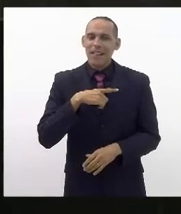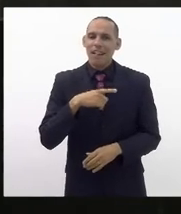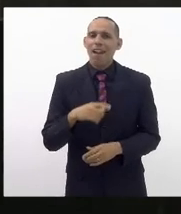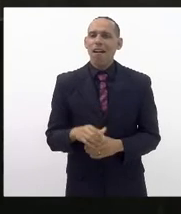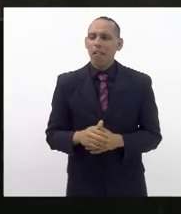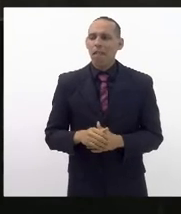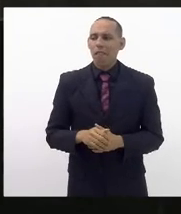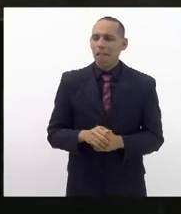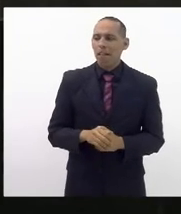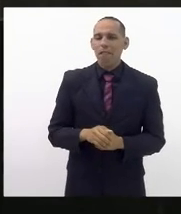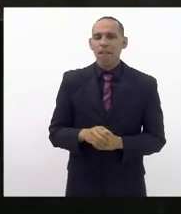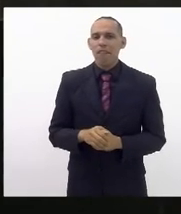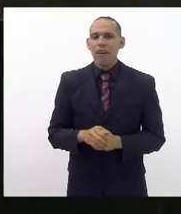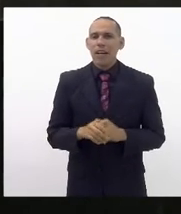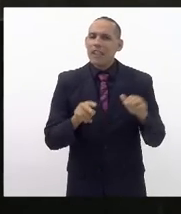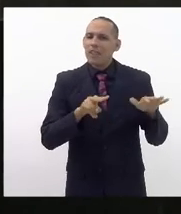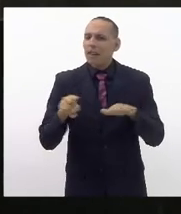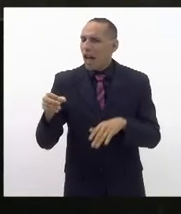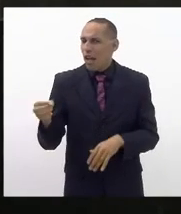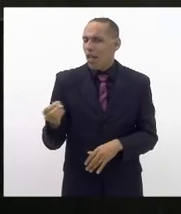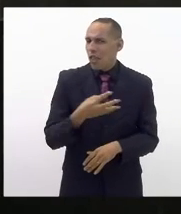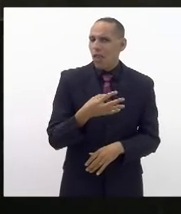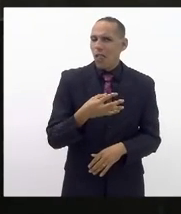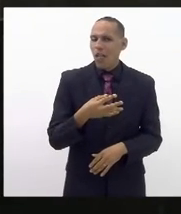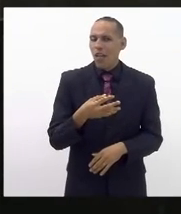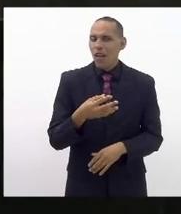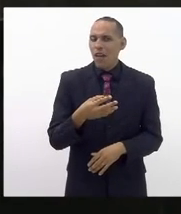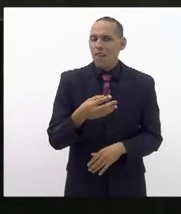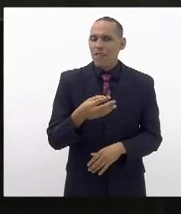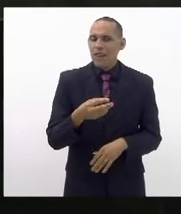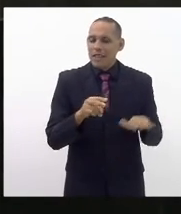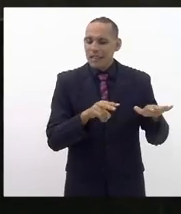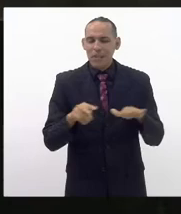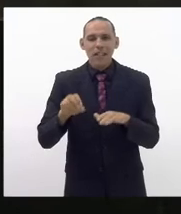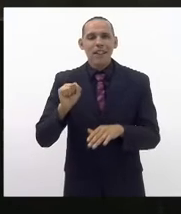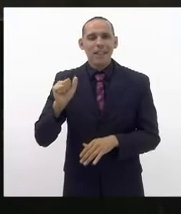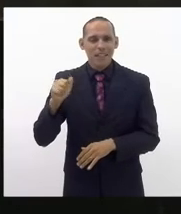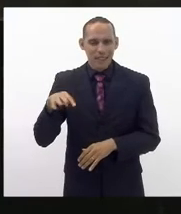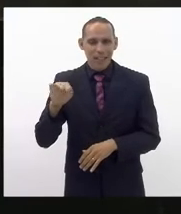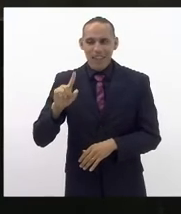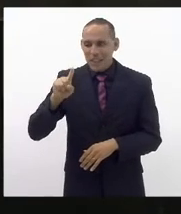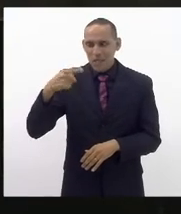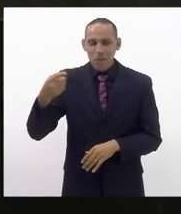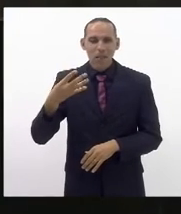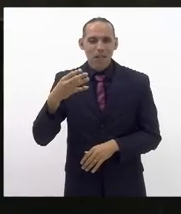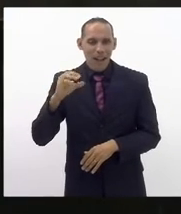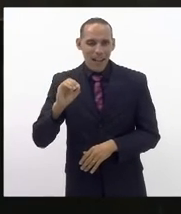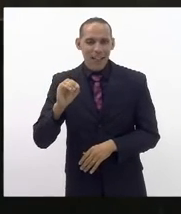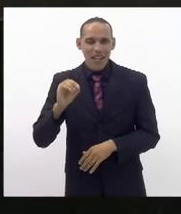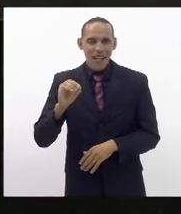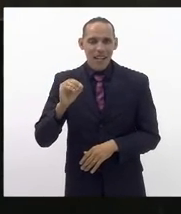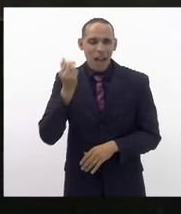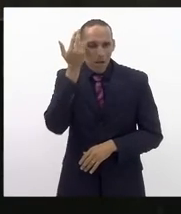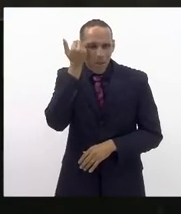nós vamos ter nova Semana Santa, 40 dias depois do carnaval, nova Páscoa,